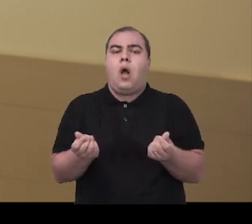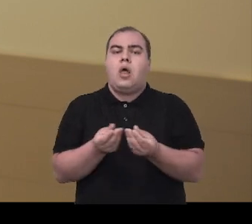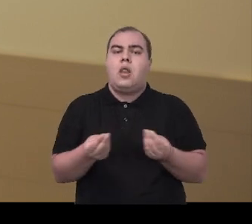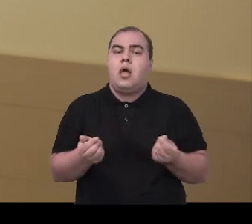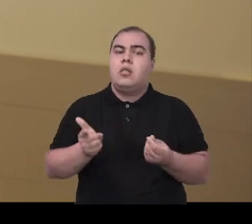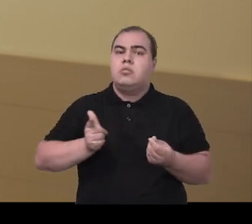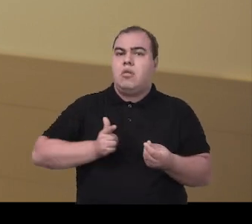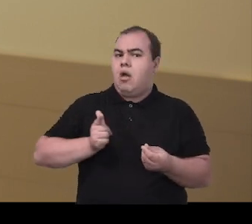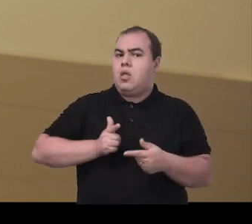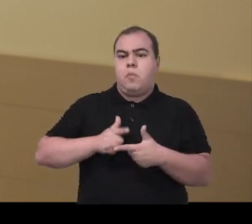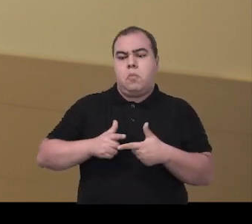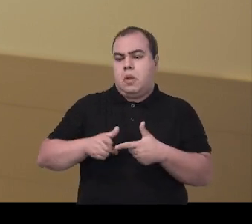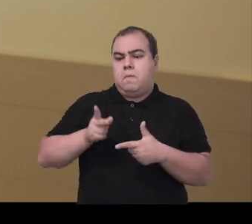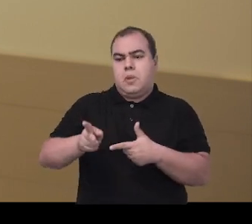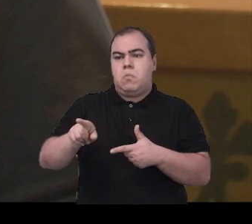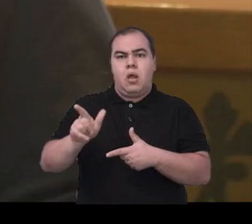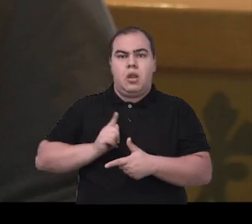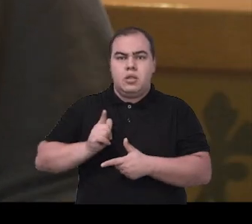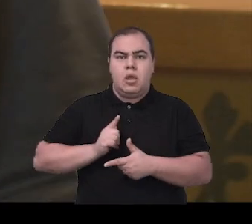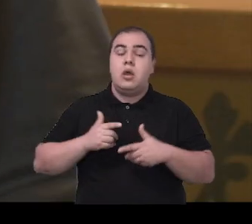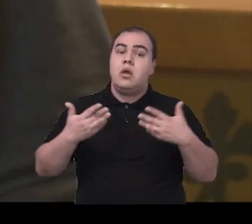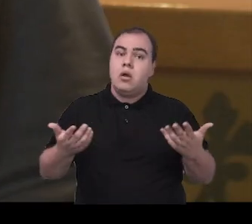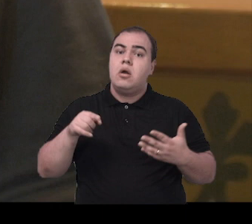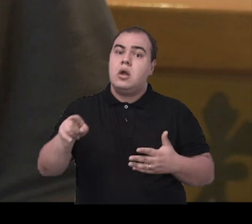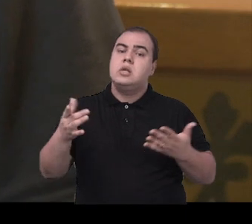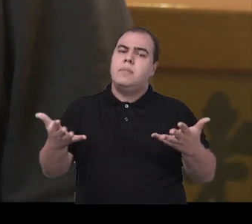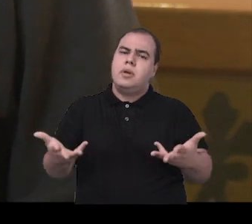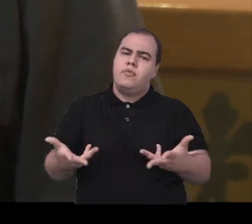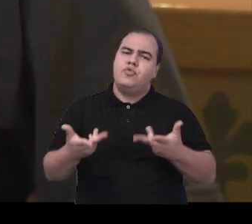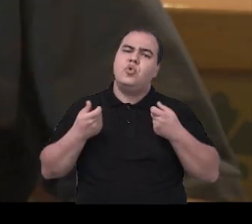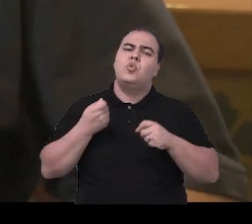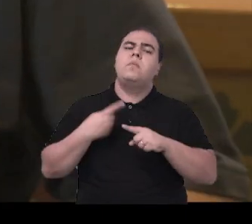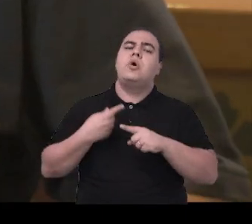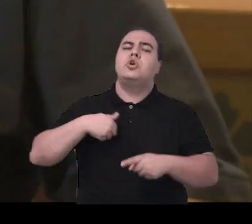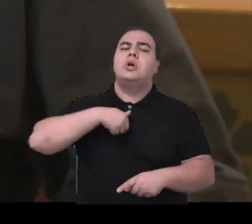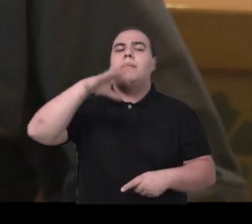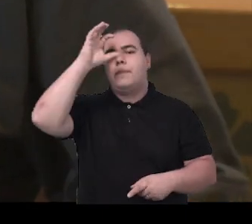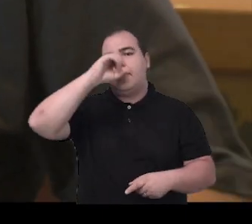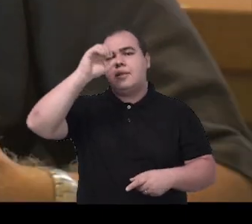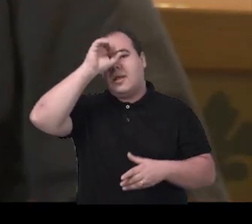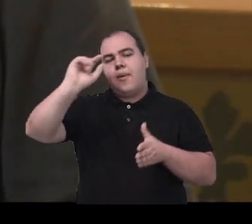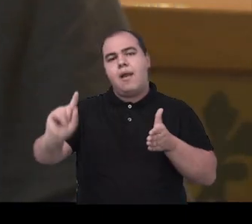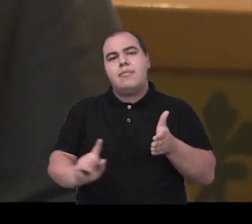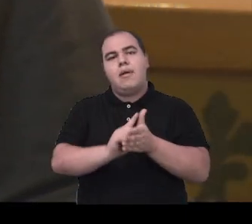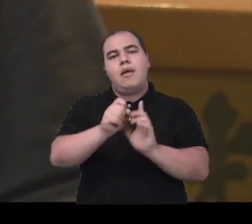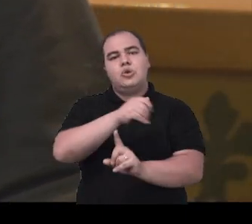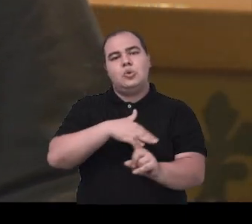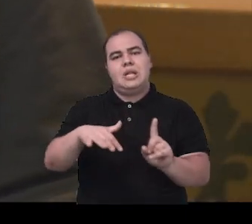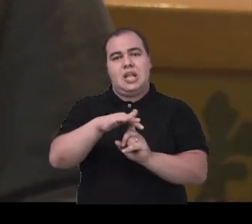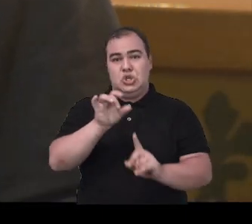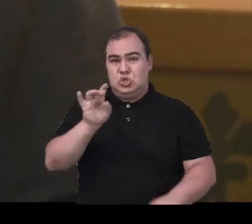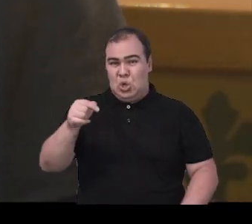de qualidade, tendo o problema que ela tem. Então isso é maravilhoso, porque a gente aprendeu a se reintegrar à